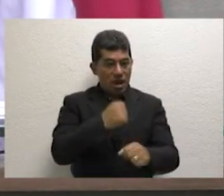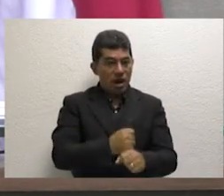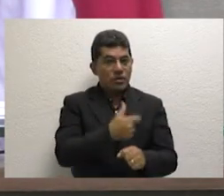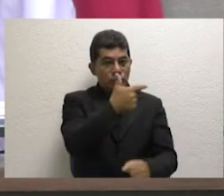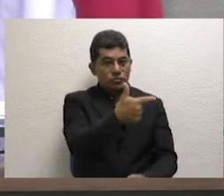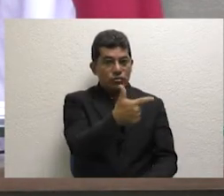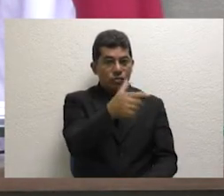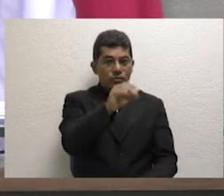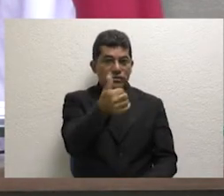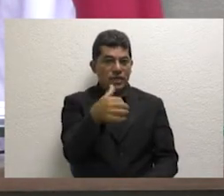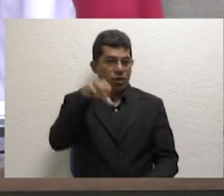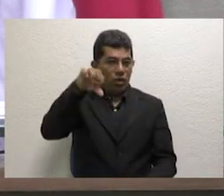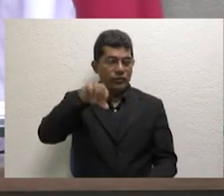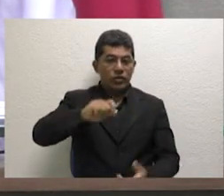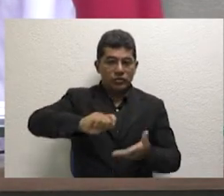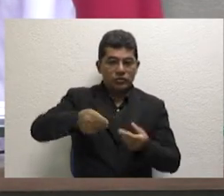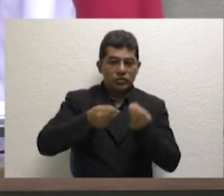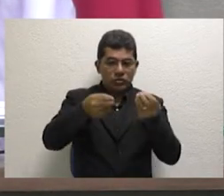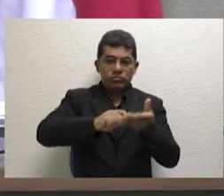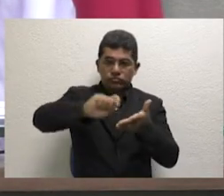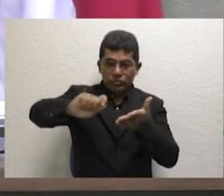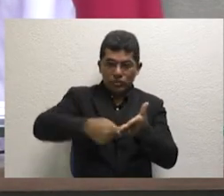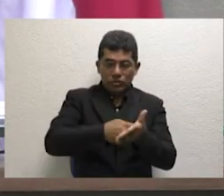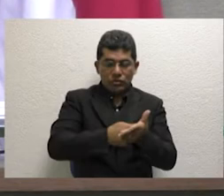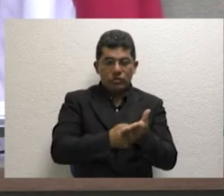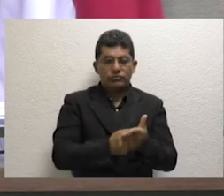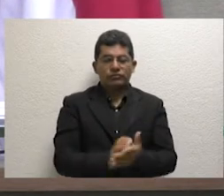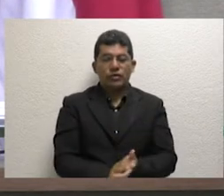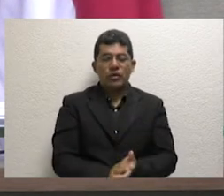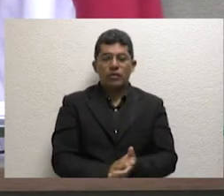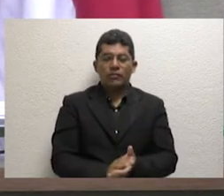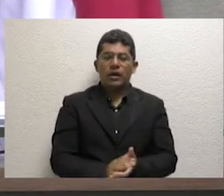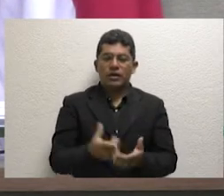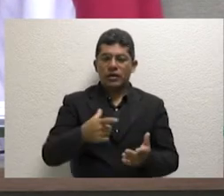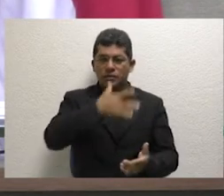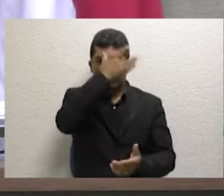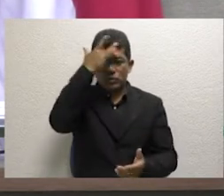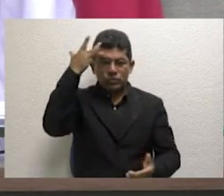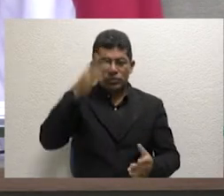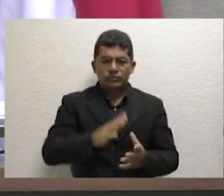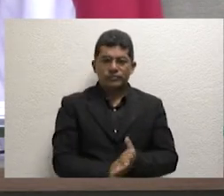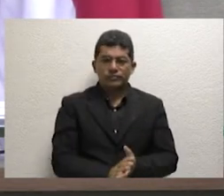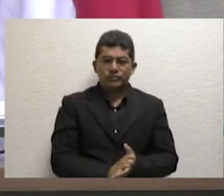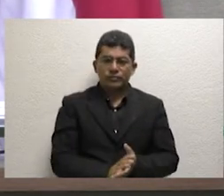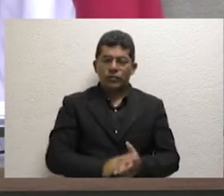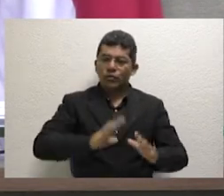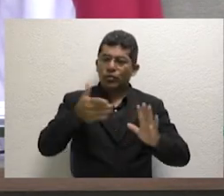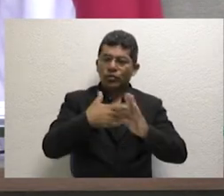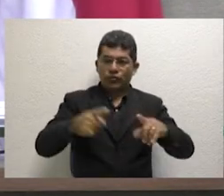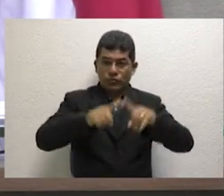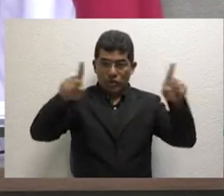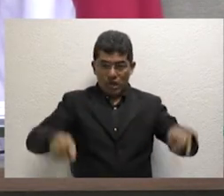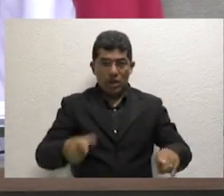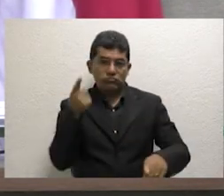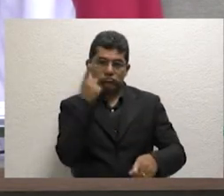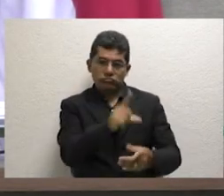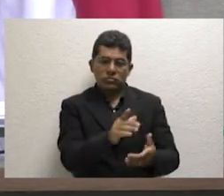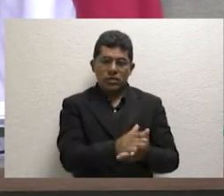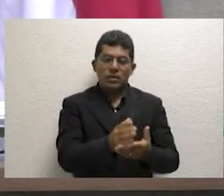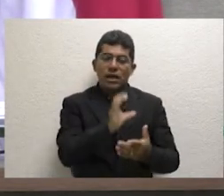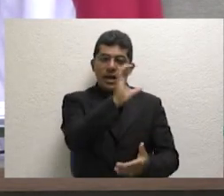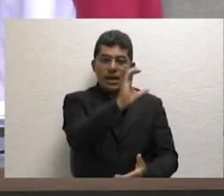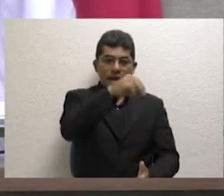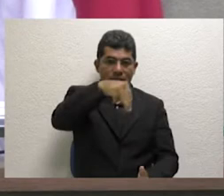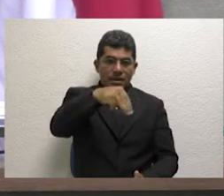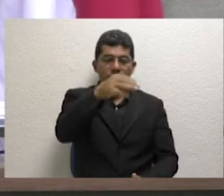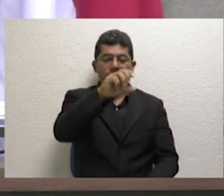município tanto na vertical quanto na horizontal a nossa Câmara ela aprovou